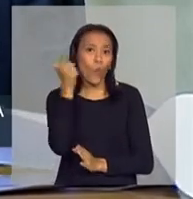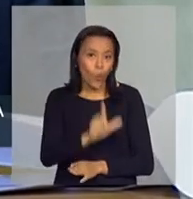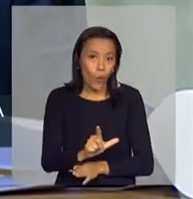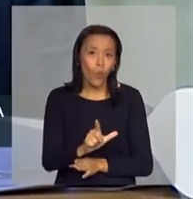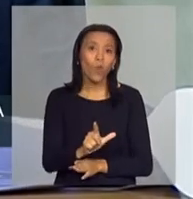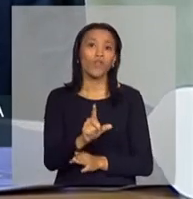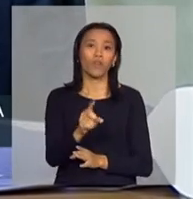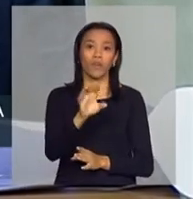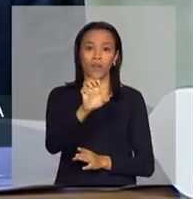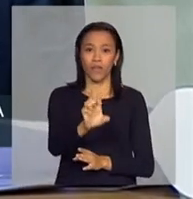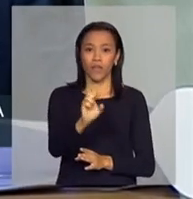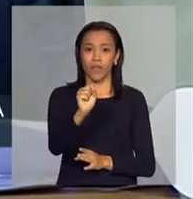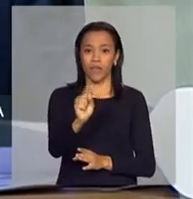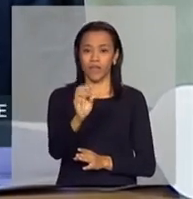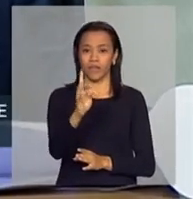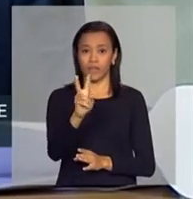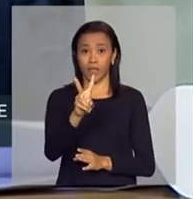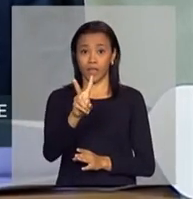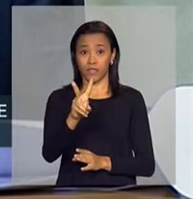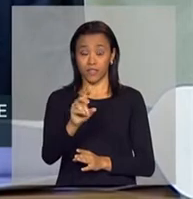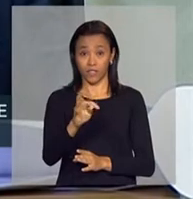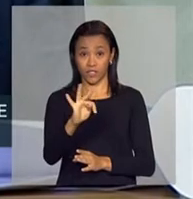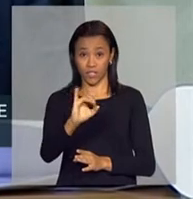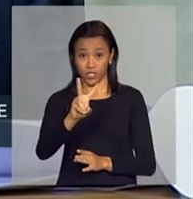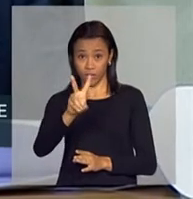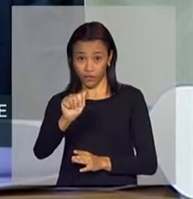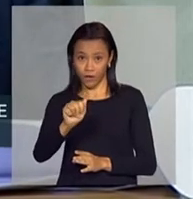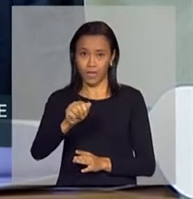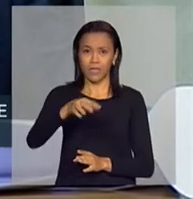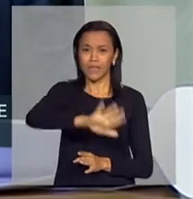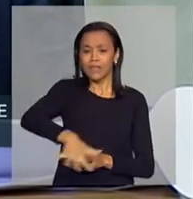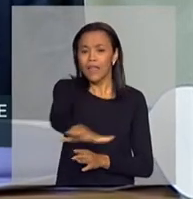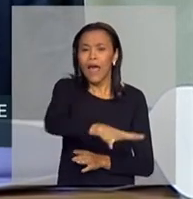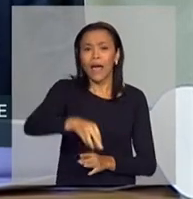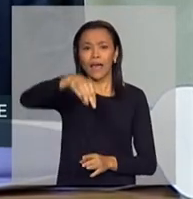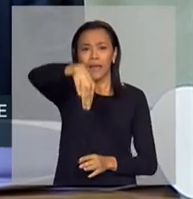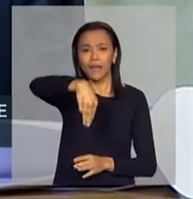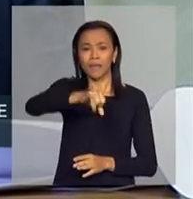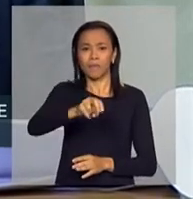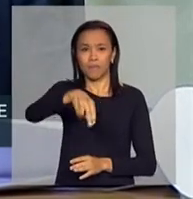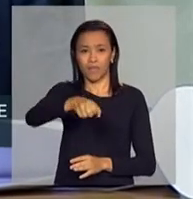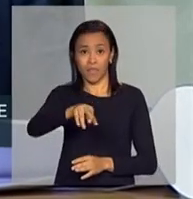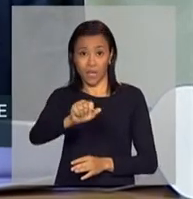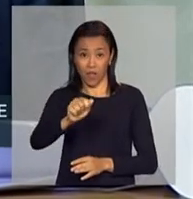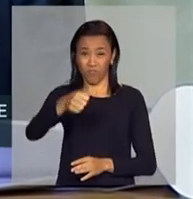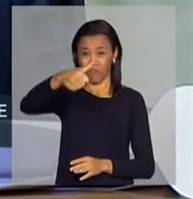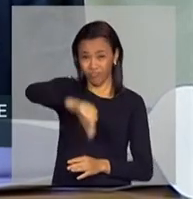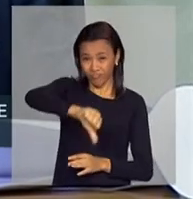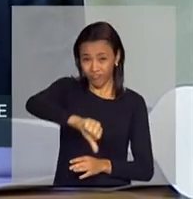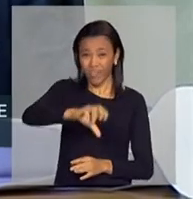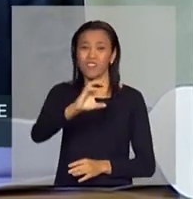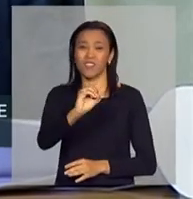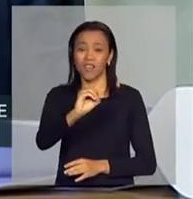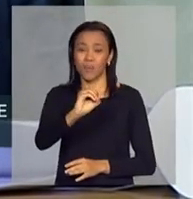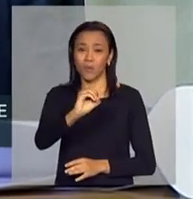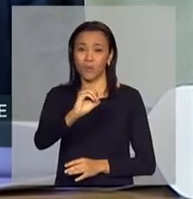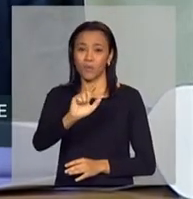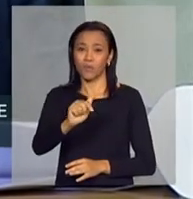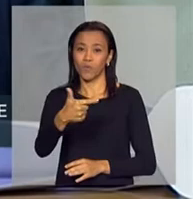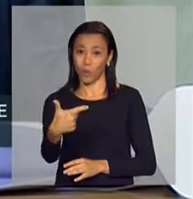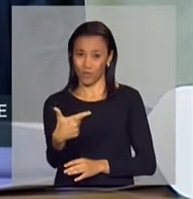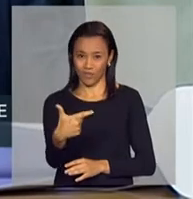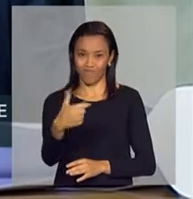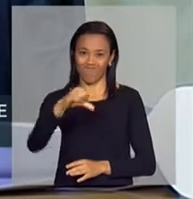extrativa mineral que teve um crescimento o motivo de 03 02